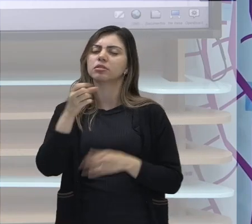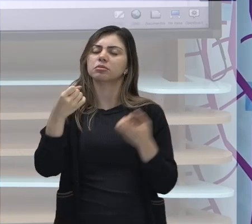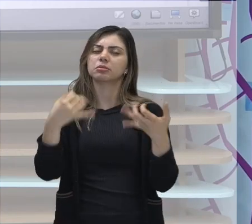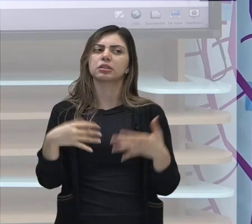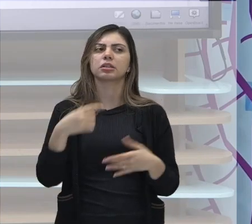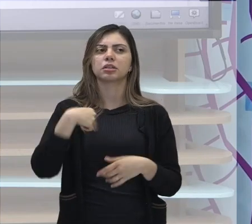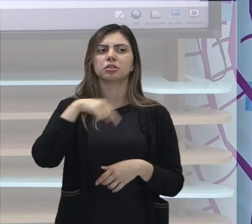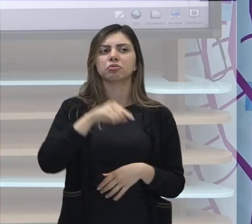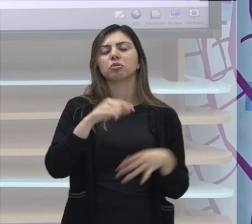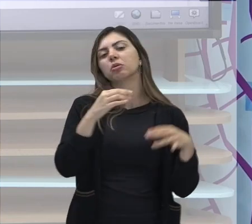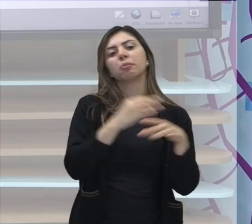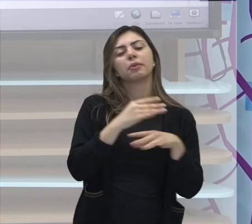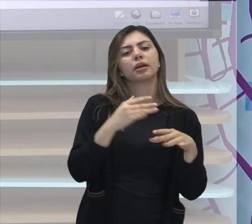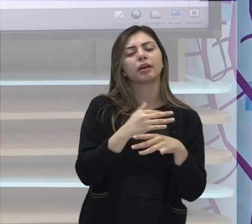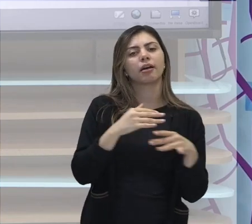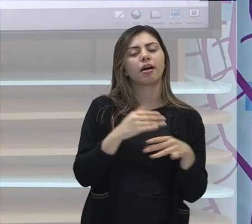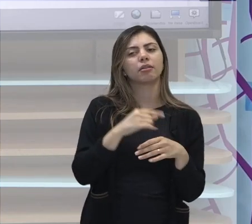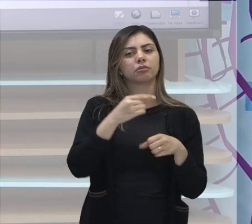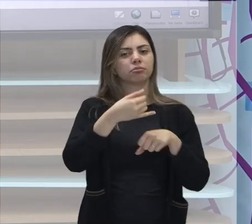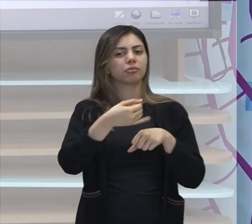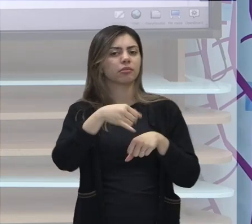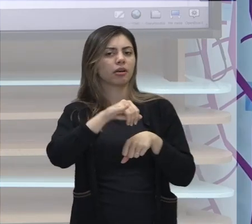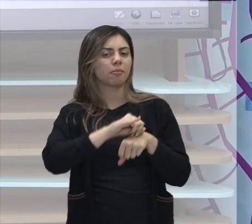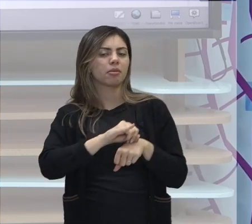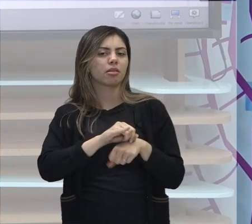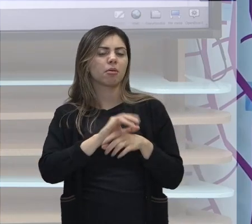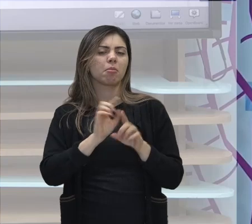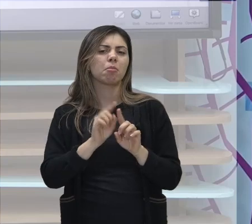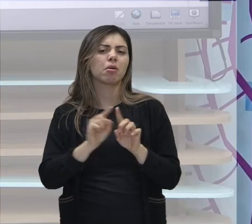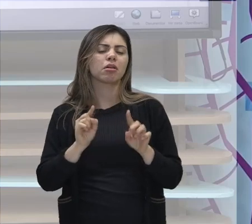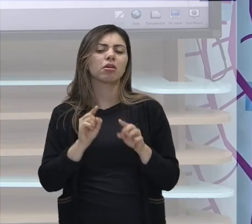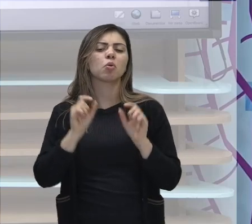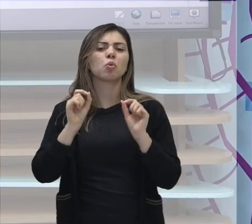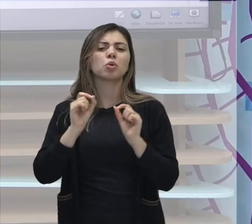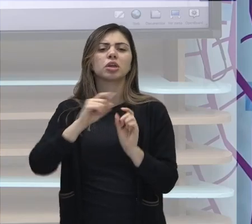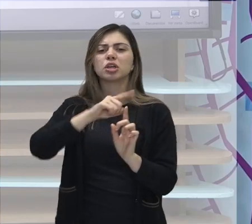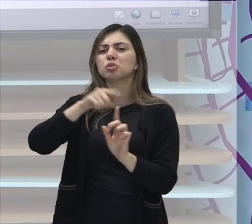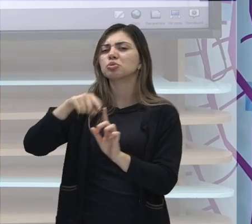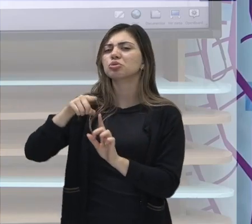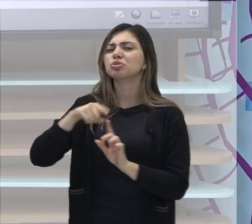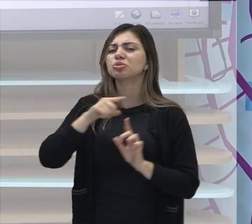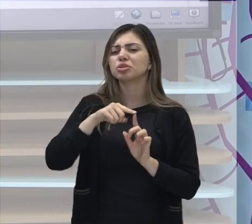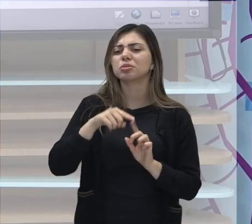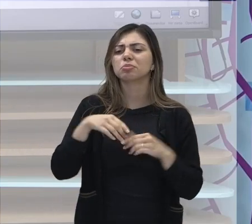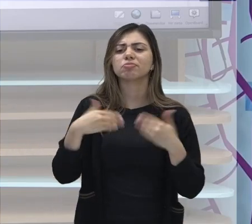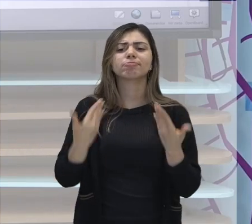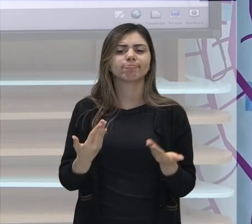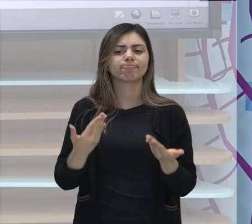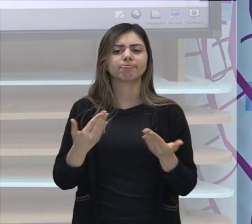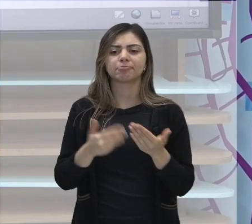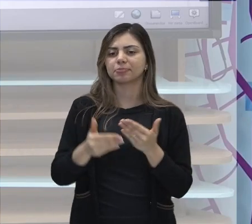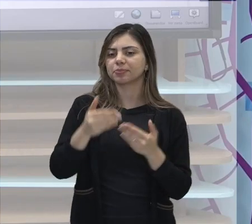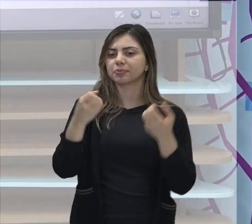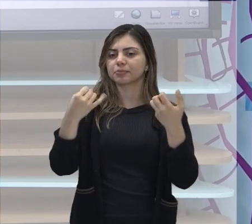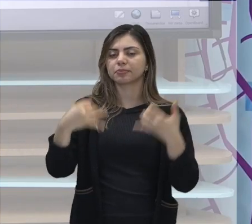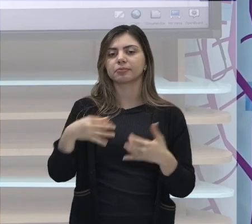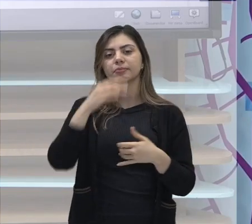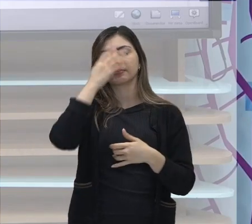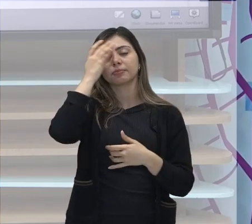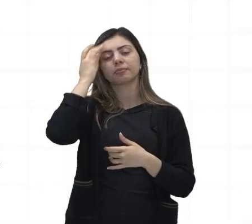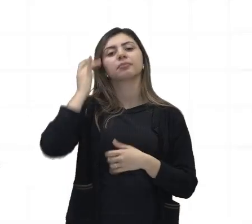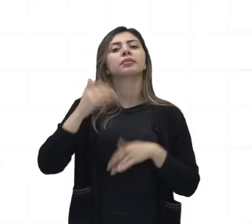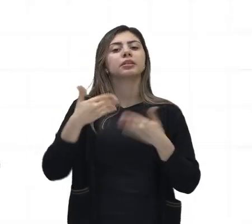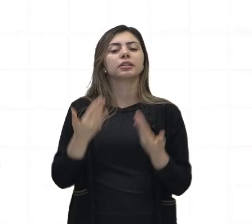eu posso encontrar, mas afinal de contas, que produtos são esses? Vamos lá. Esses